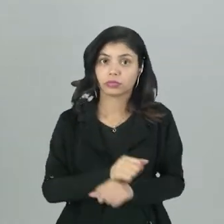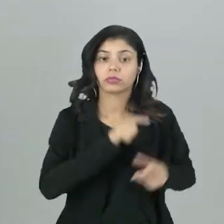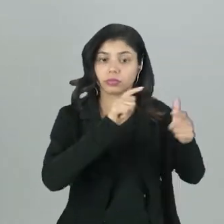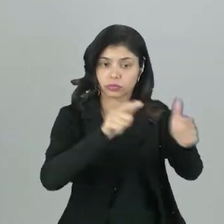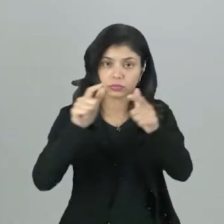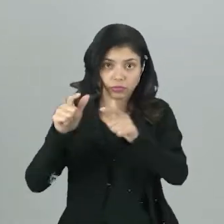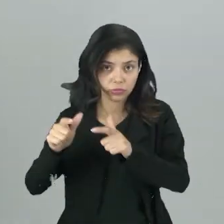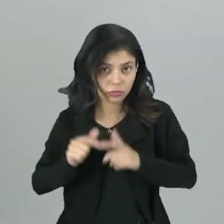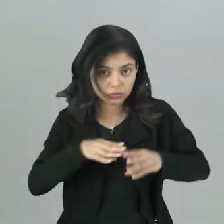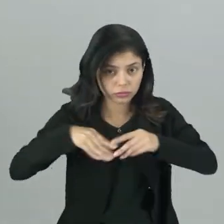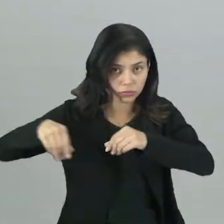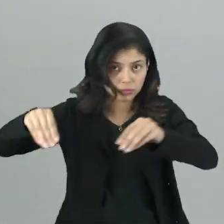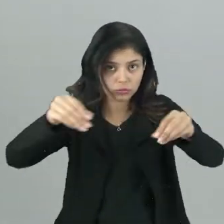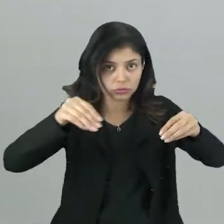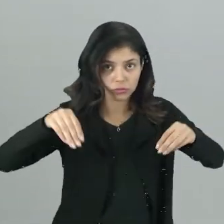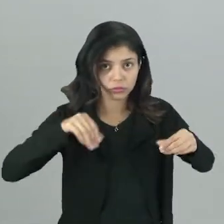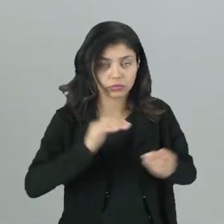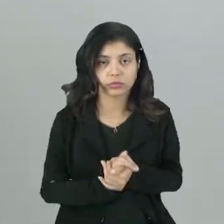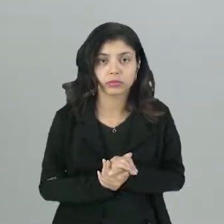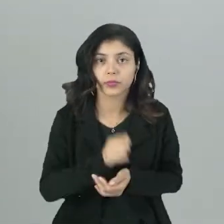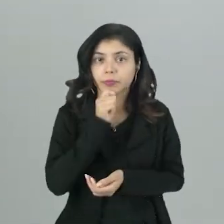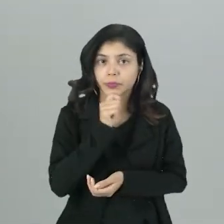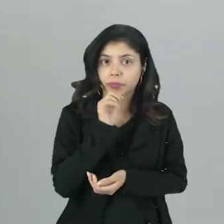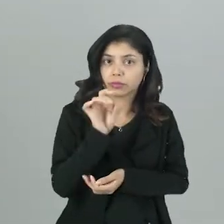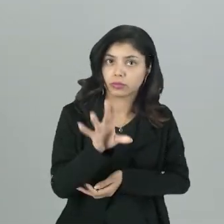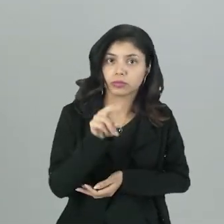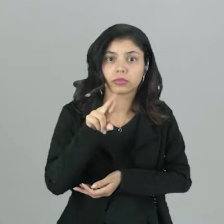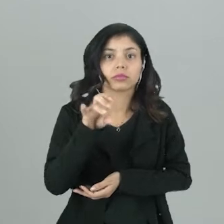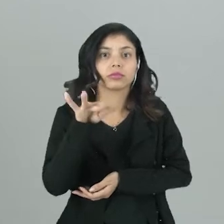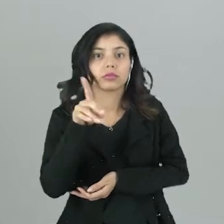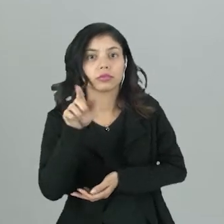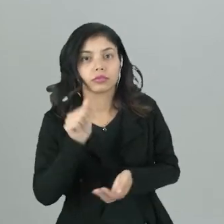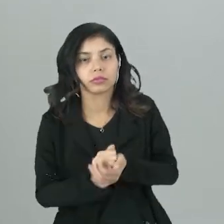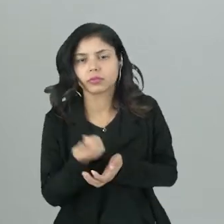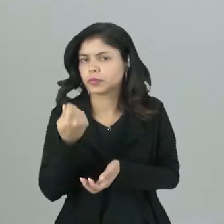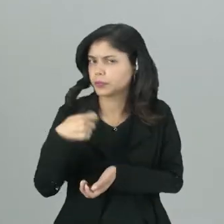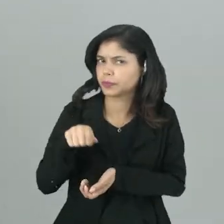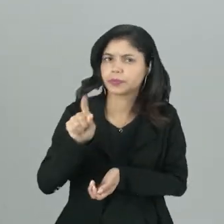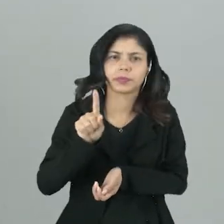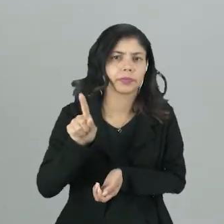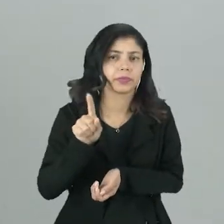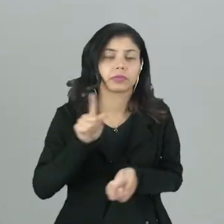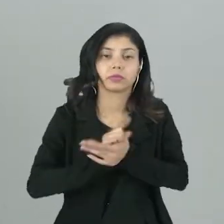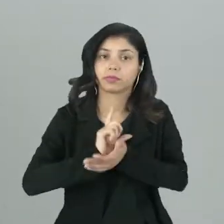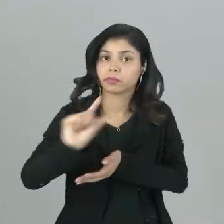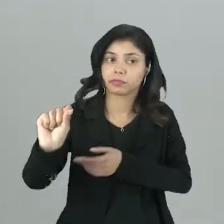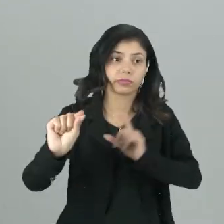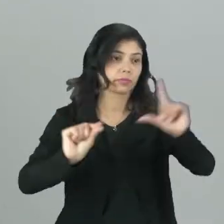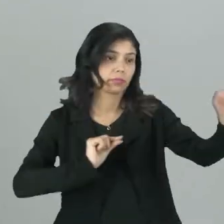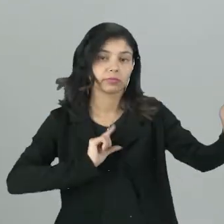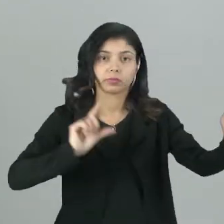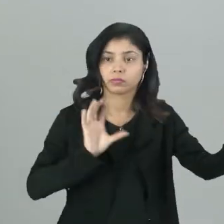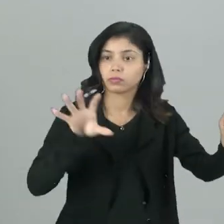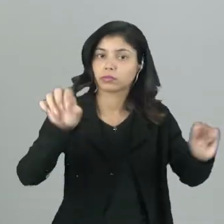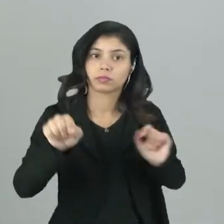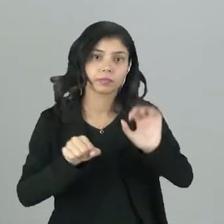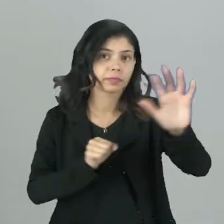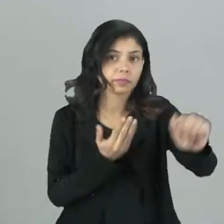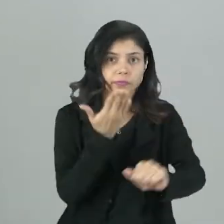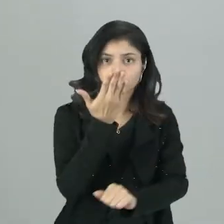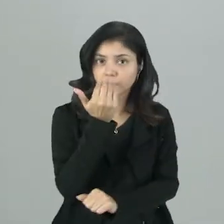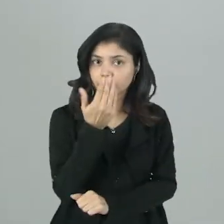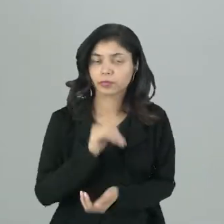determinados territórios. Então, a partir de agora, eles não eram mais nômades, eles não precisavam mais sair em busca de alimentos, certo?